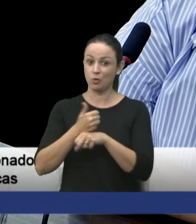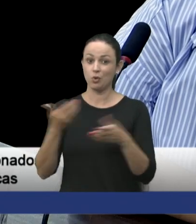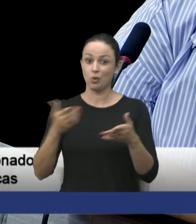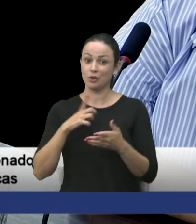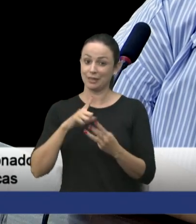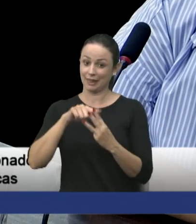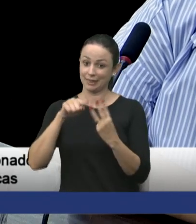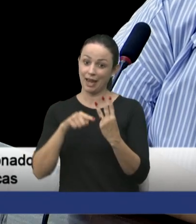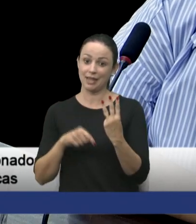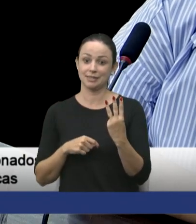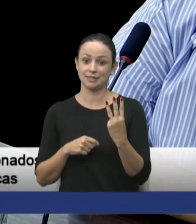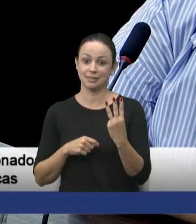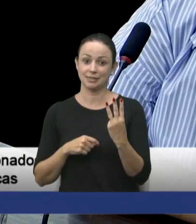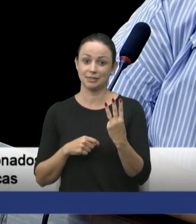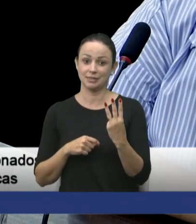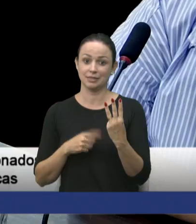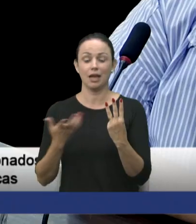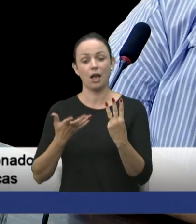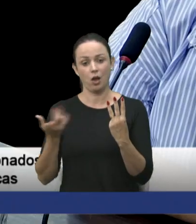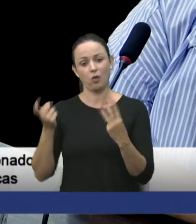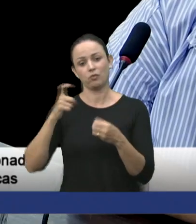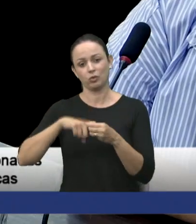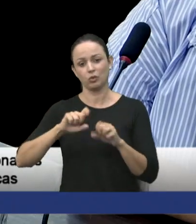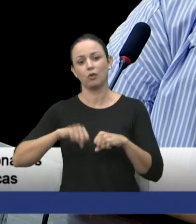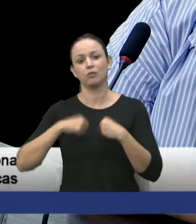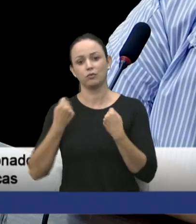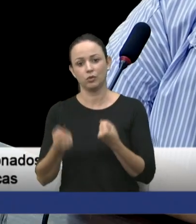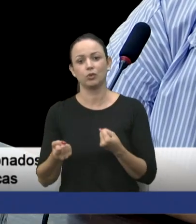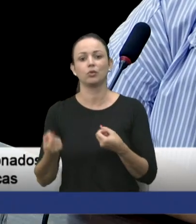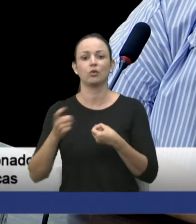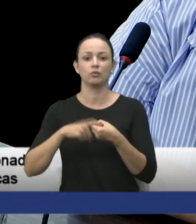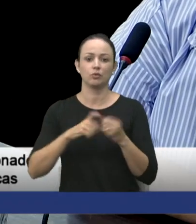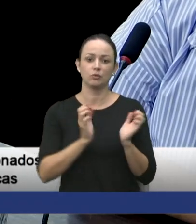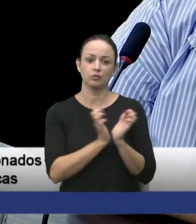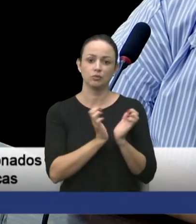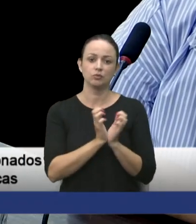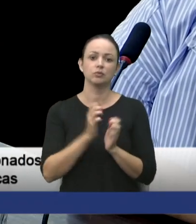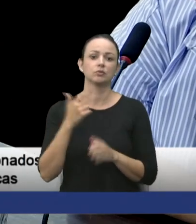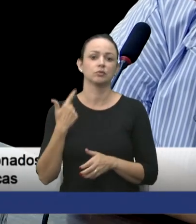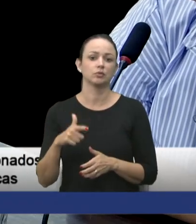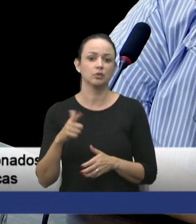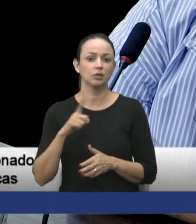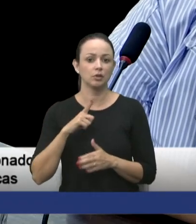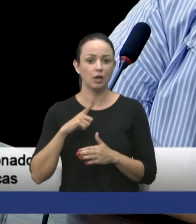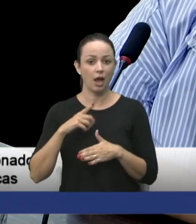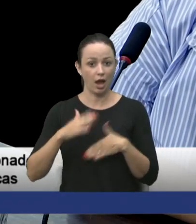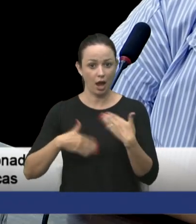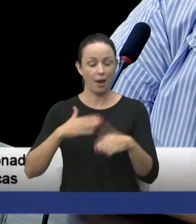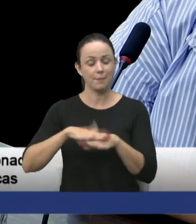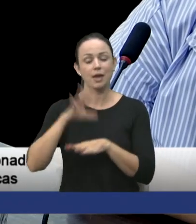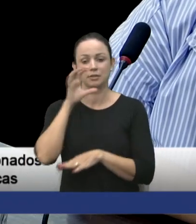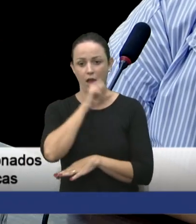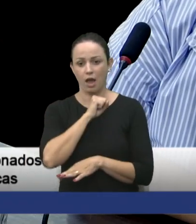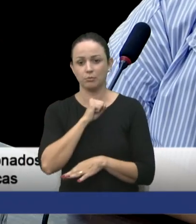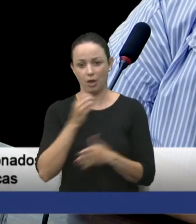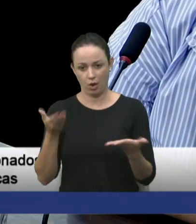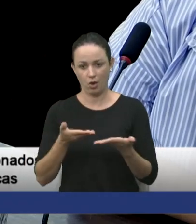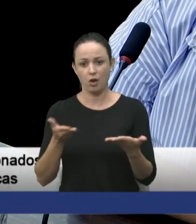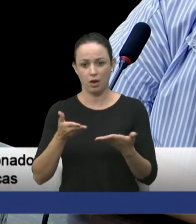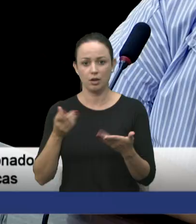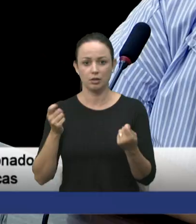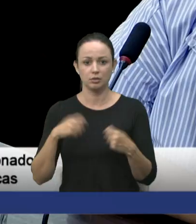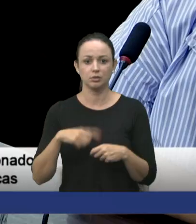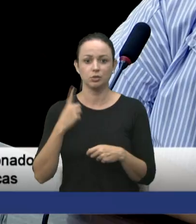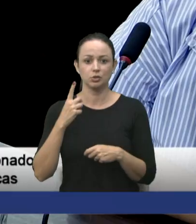3. É que agora houve o reforço, o convênio com a PAI e tudo então, mais. Antes a gente não achava... Então, agora está andando bem rápido. A gente tem bastante... Só